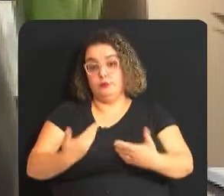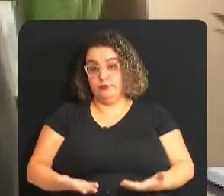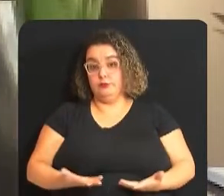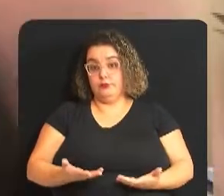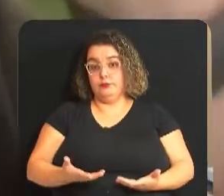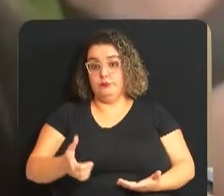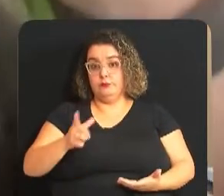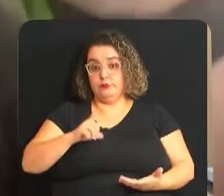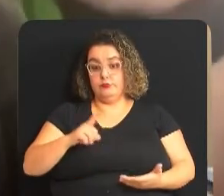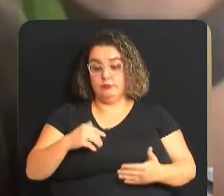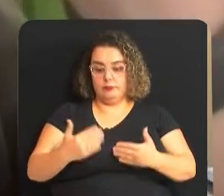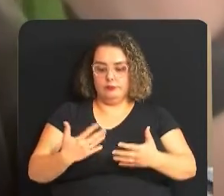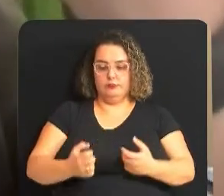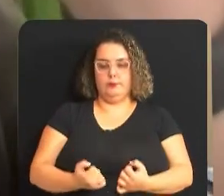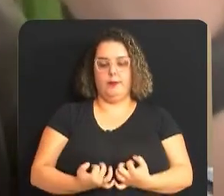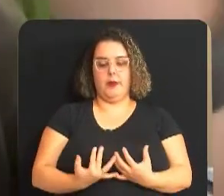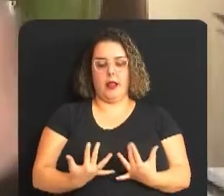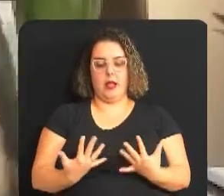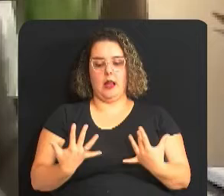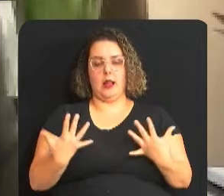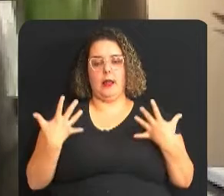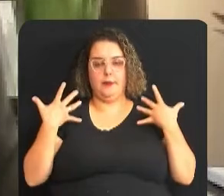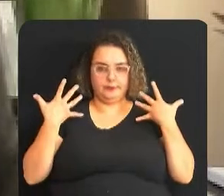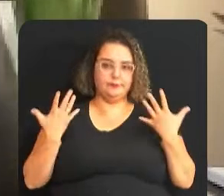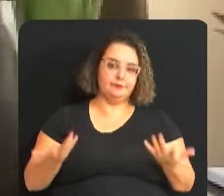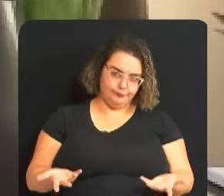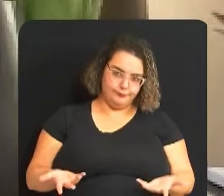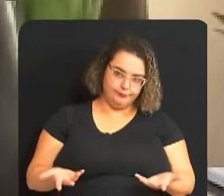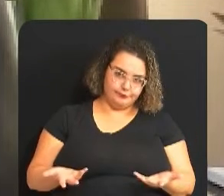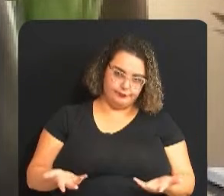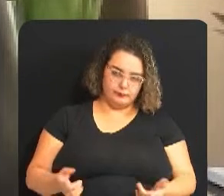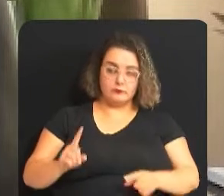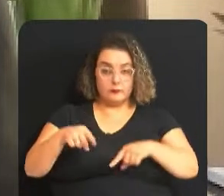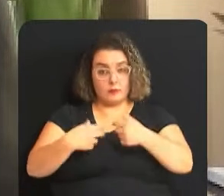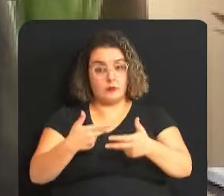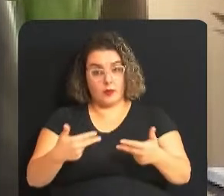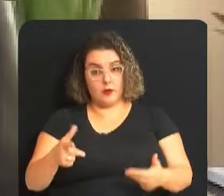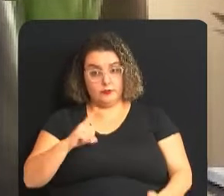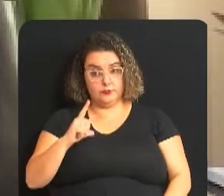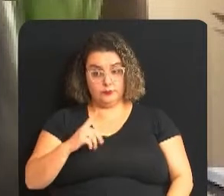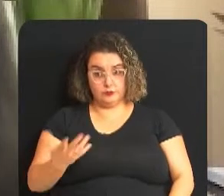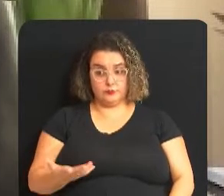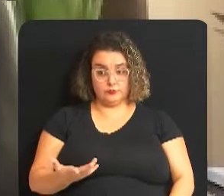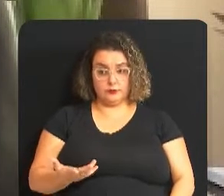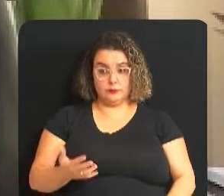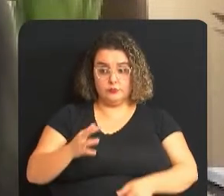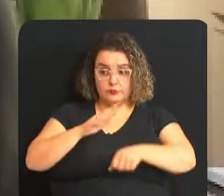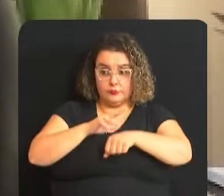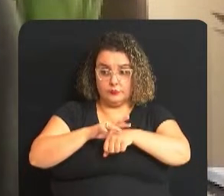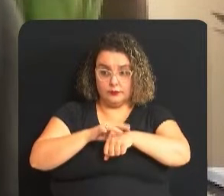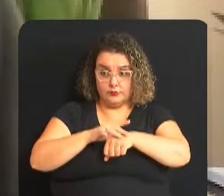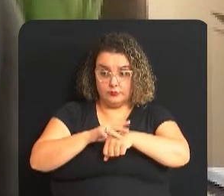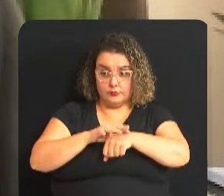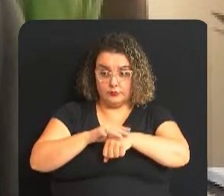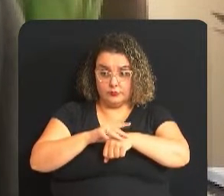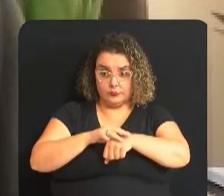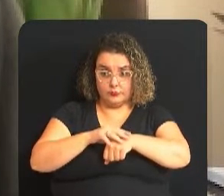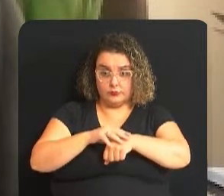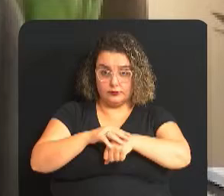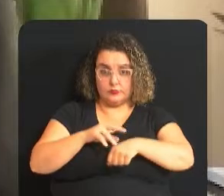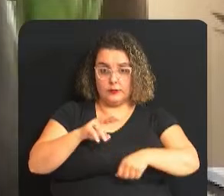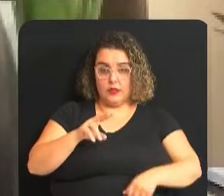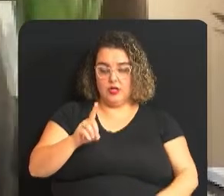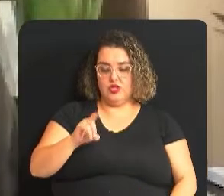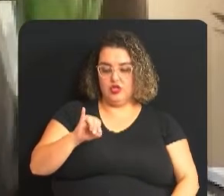de reproduzir e invadir. A outra coisa que você tem são doenças como